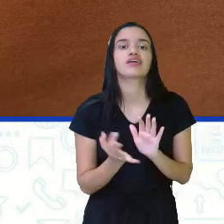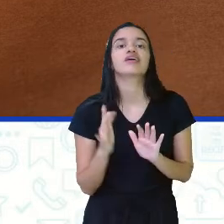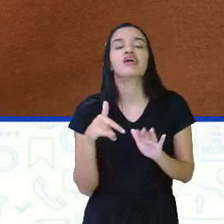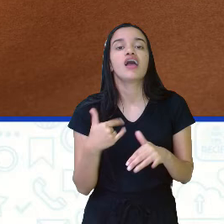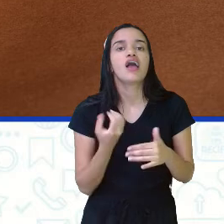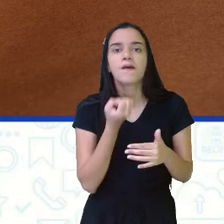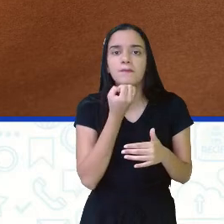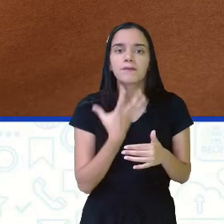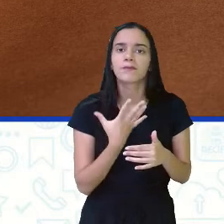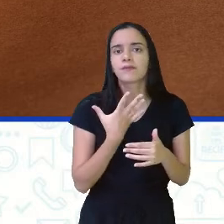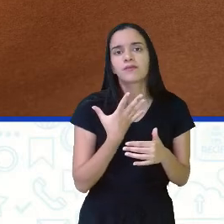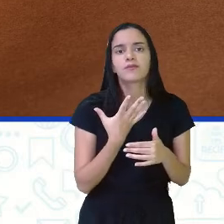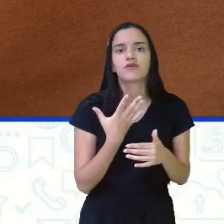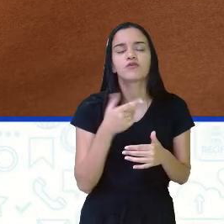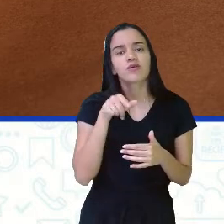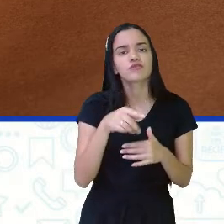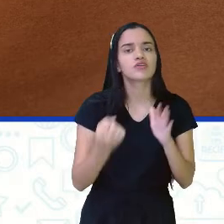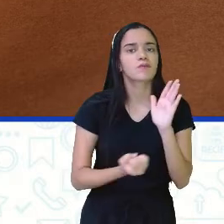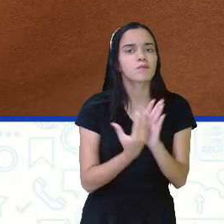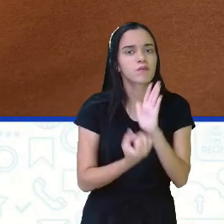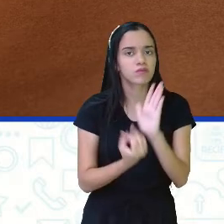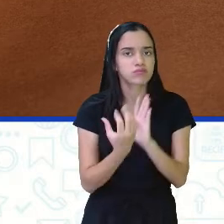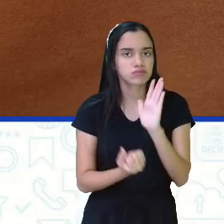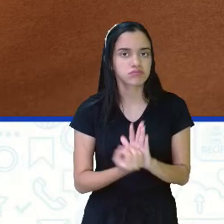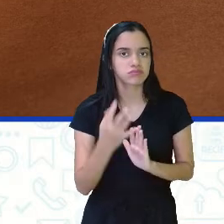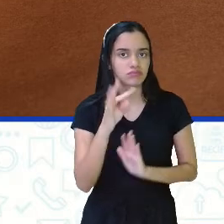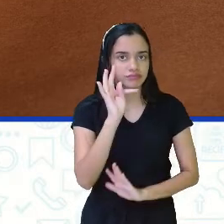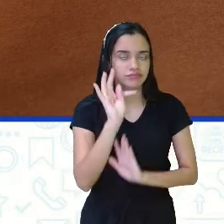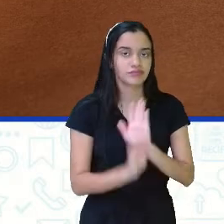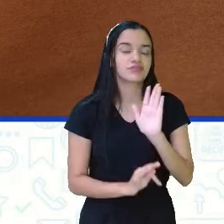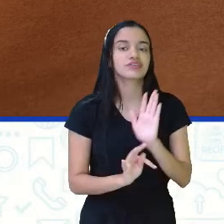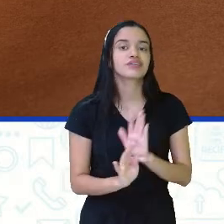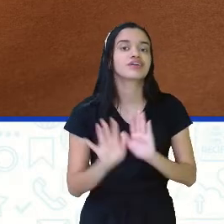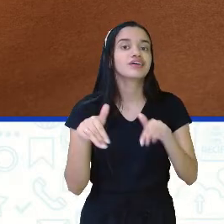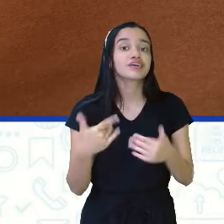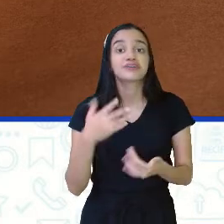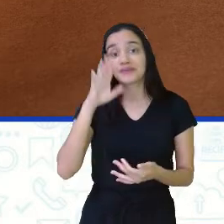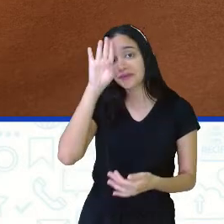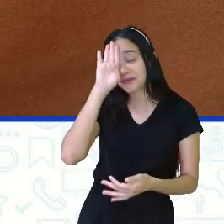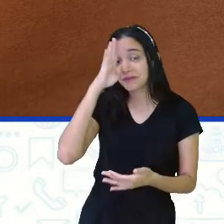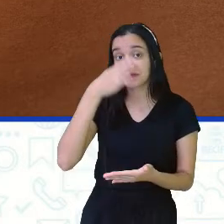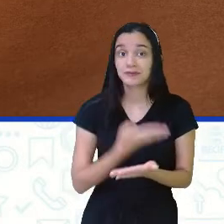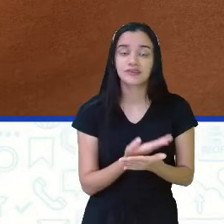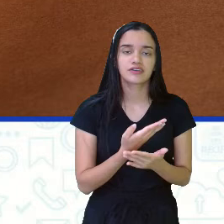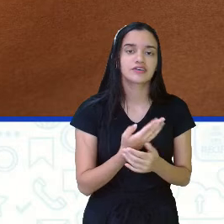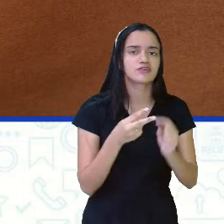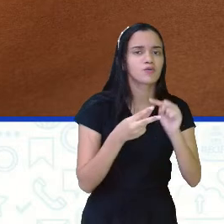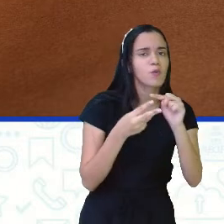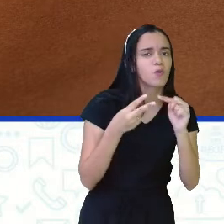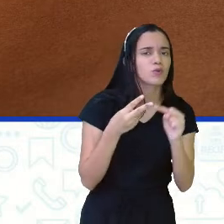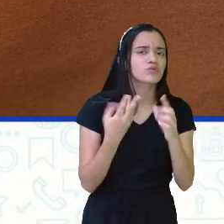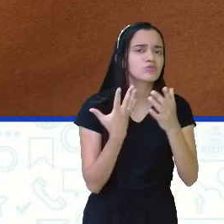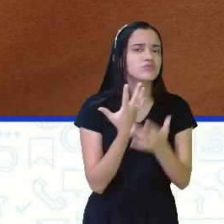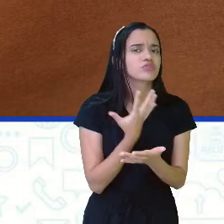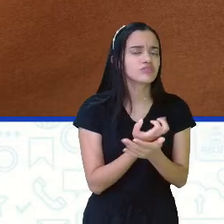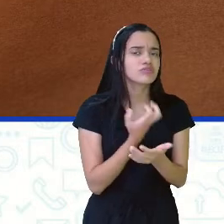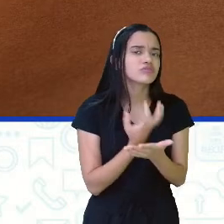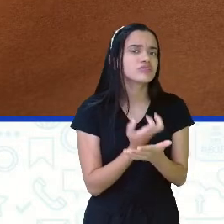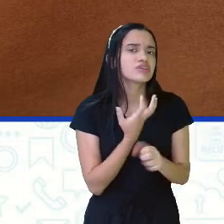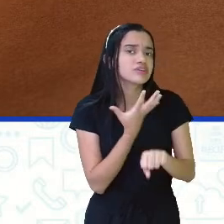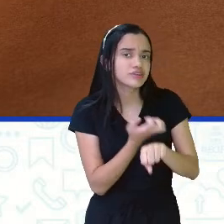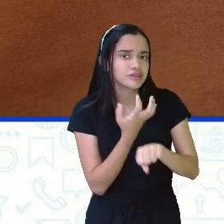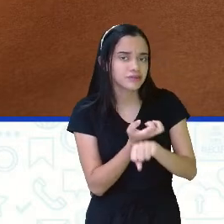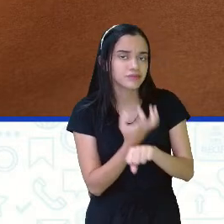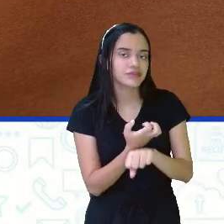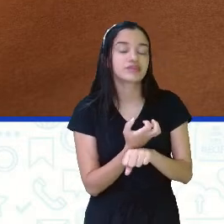o suficiente para você produzir um bom texto. E aí, confiante com um ou dois, vocês podem ir experimentando outras